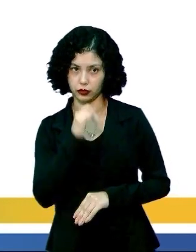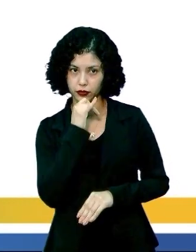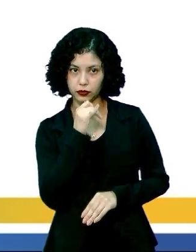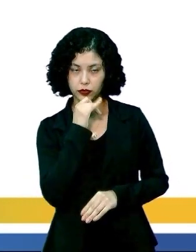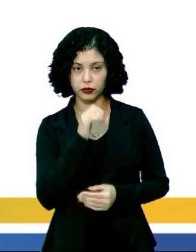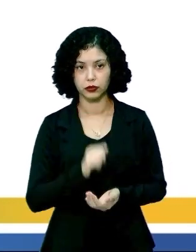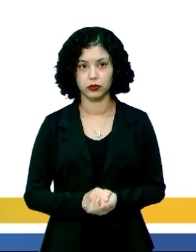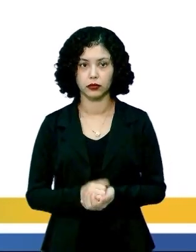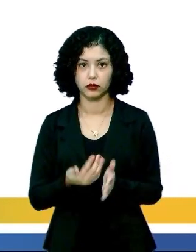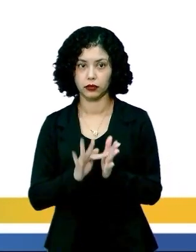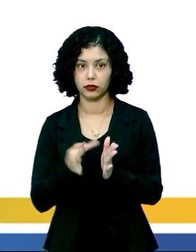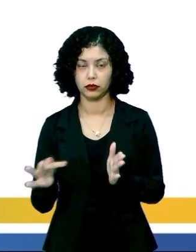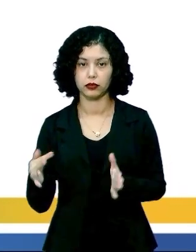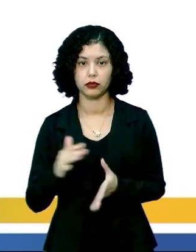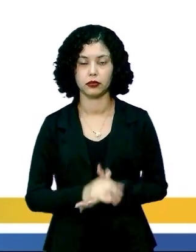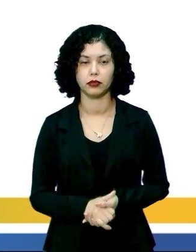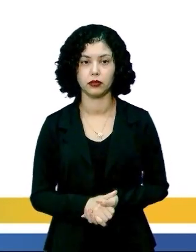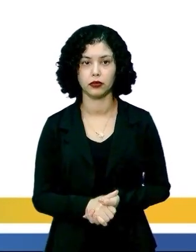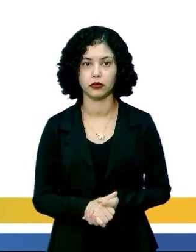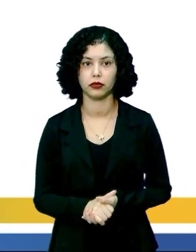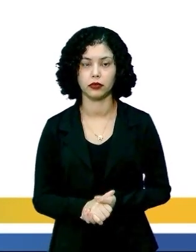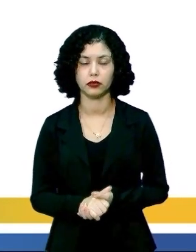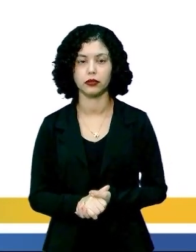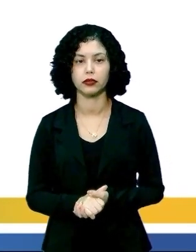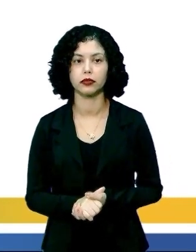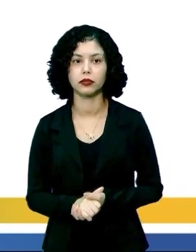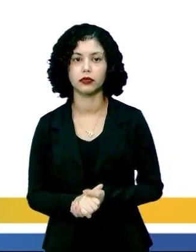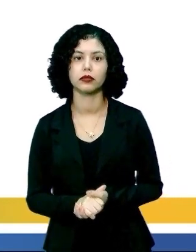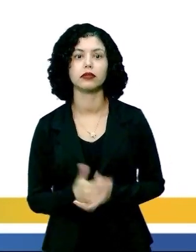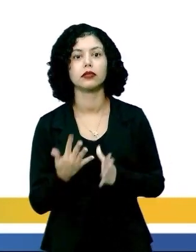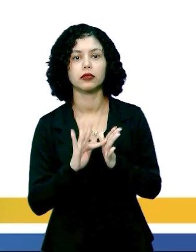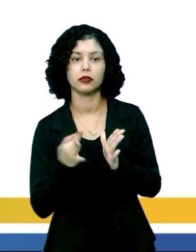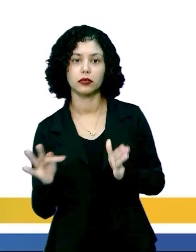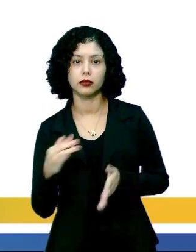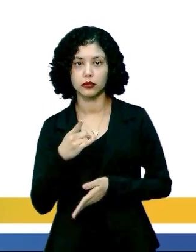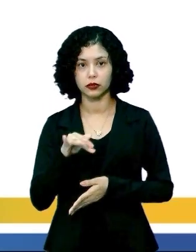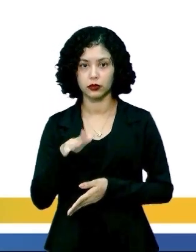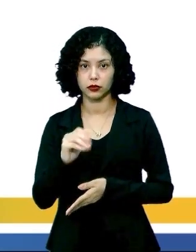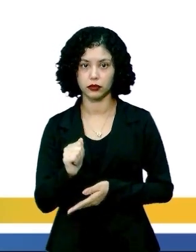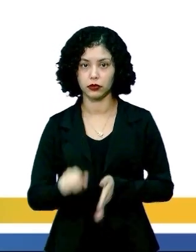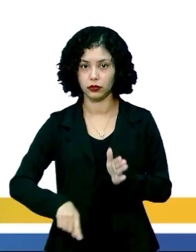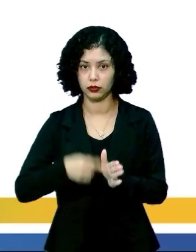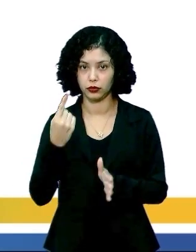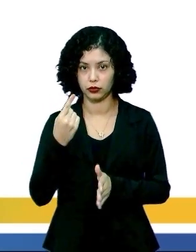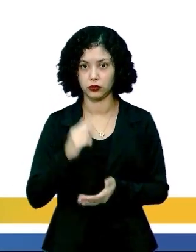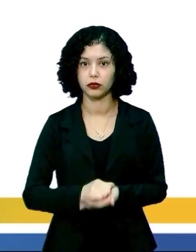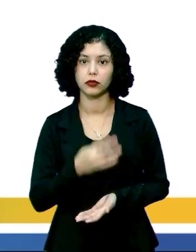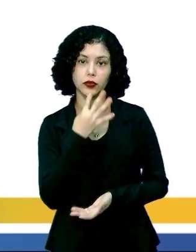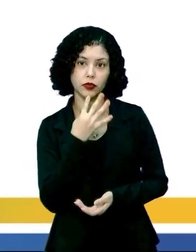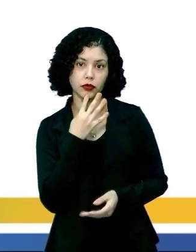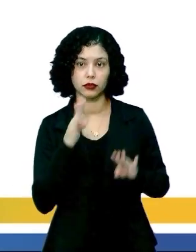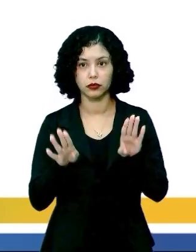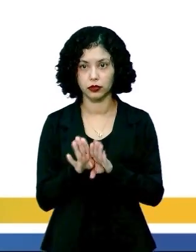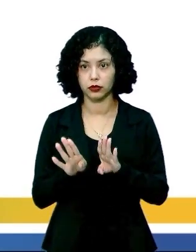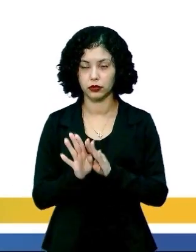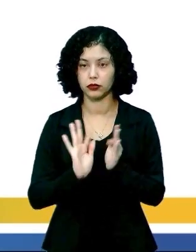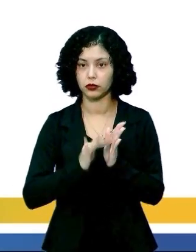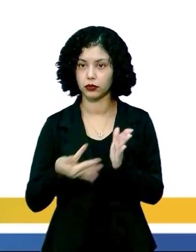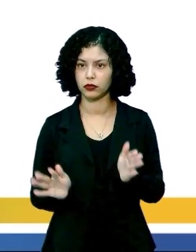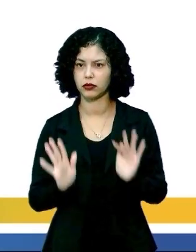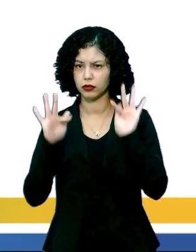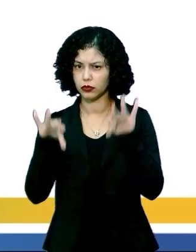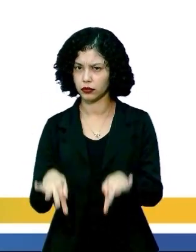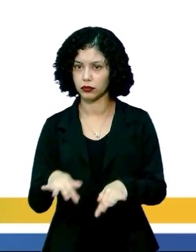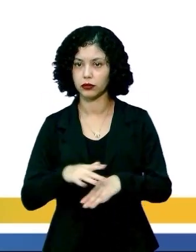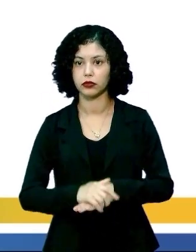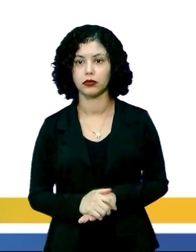Exemplos de uma função sobrejetora. Vamos lá. A função polinomial do primeiro grau, conhecida também